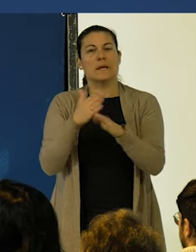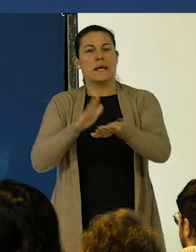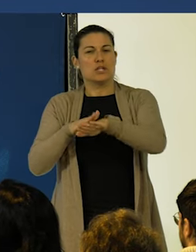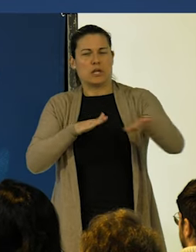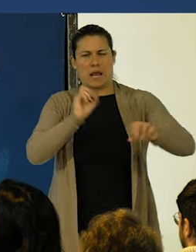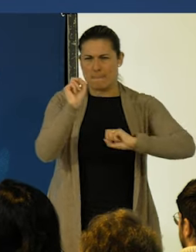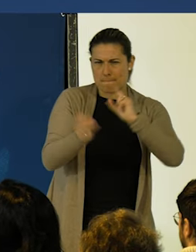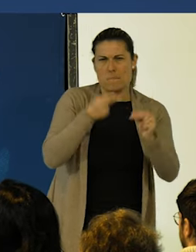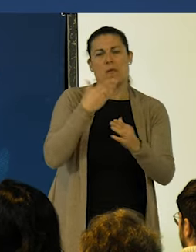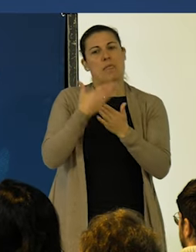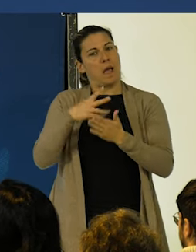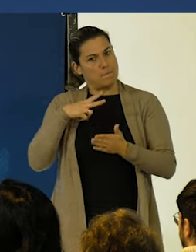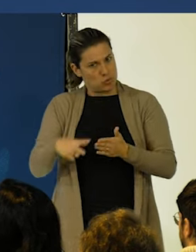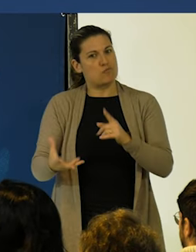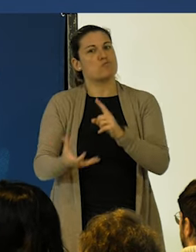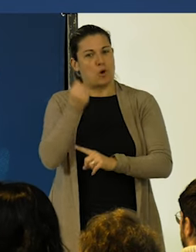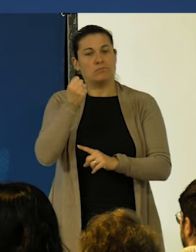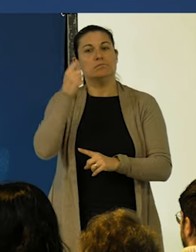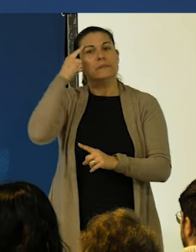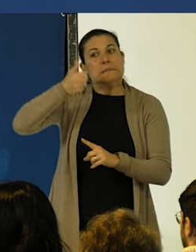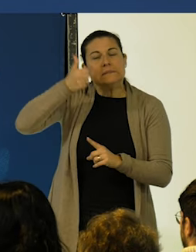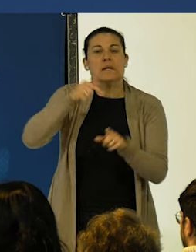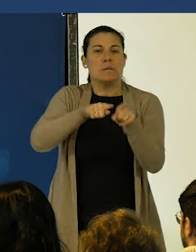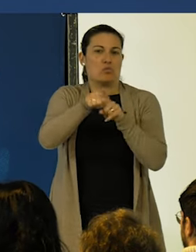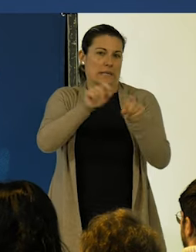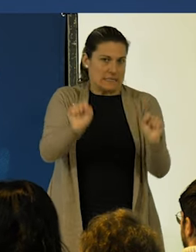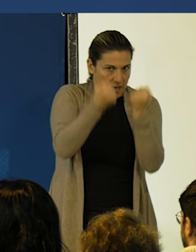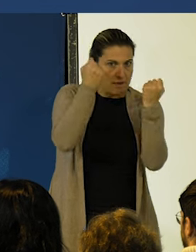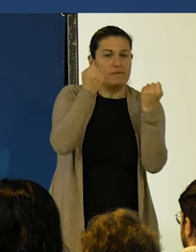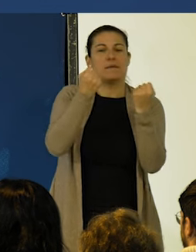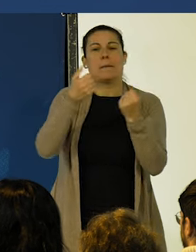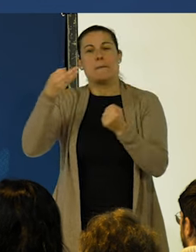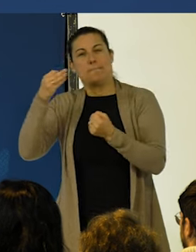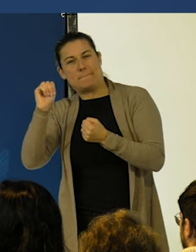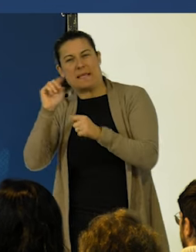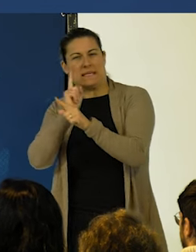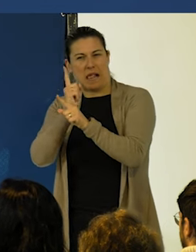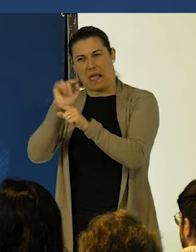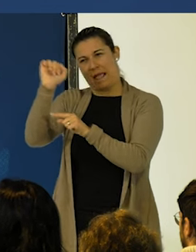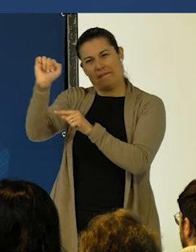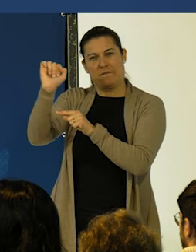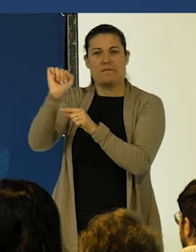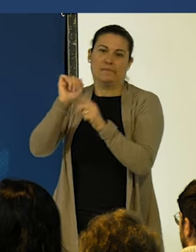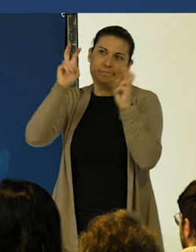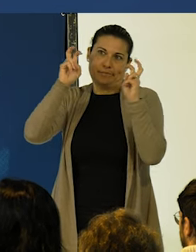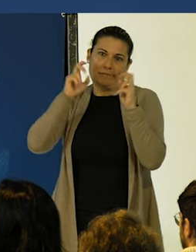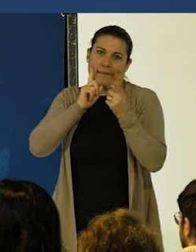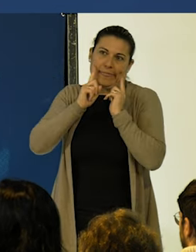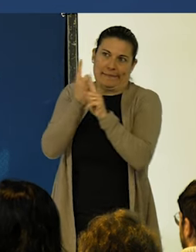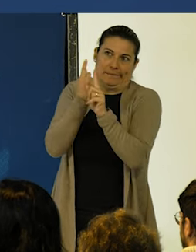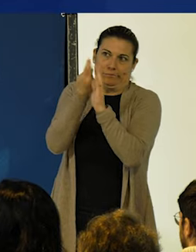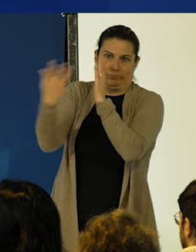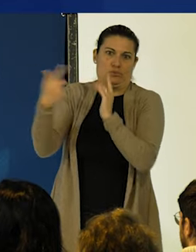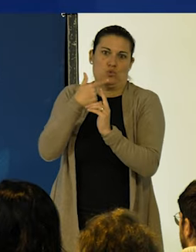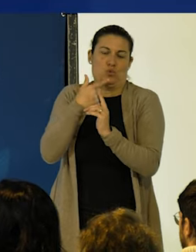esquerda moderna em Portugal, decidida a salvar a política socialista das suas próprias caricaturas. Quando o Bloco